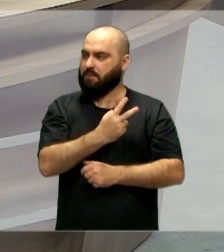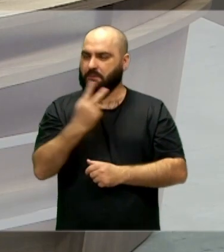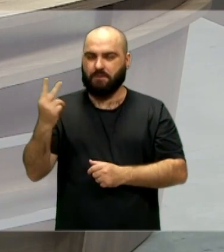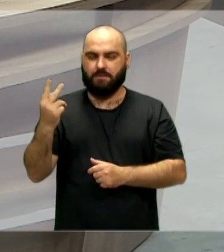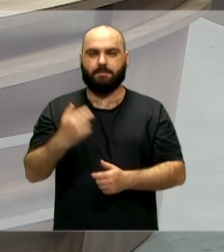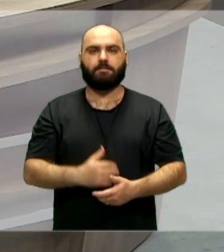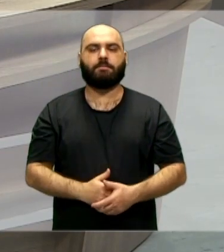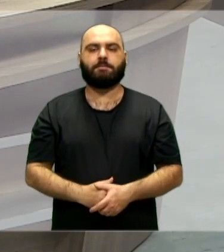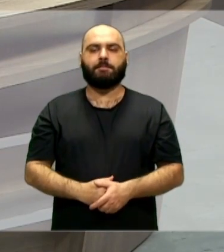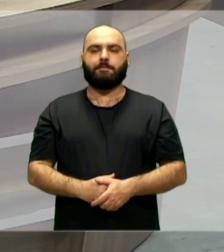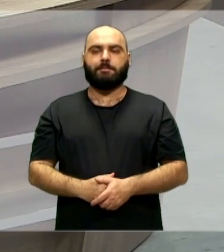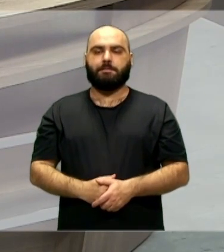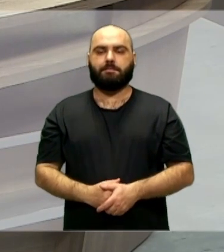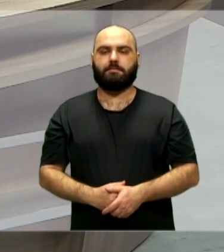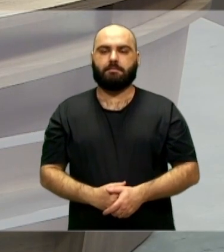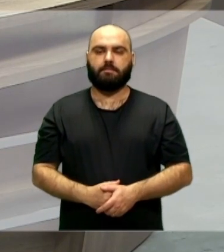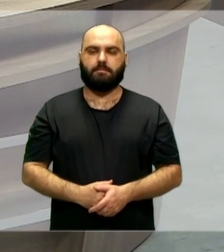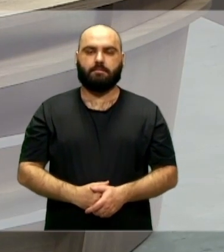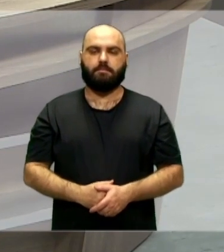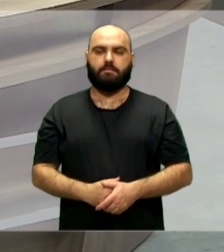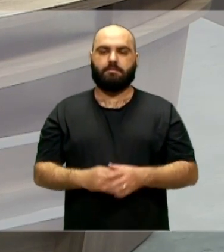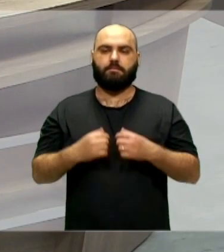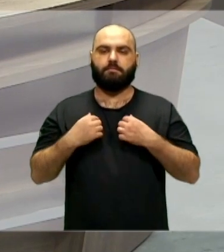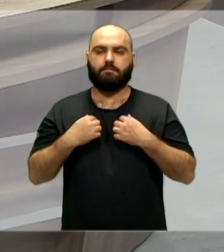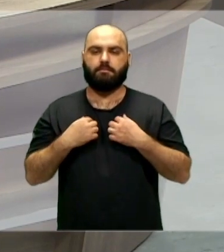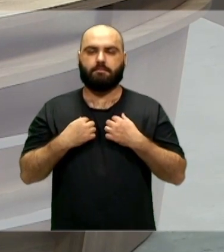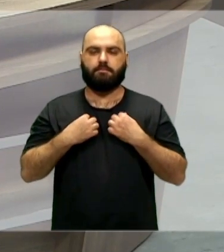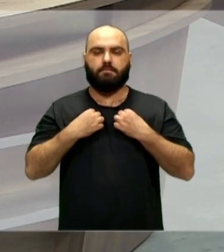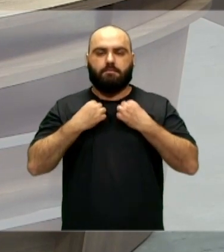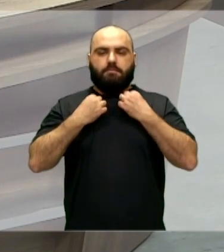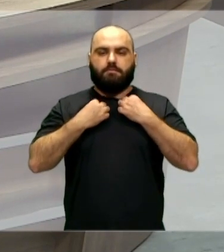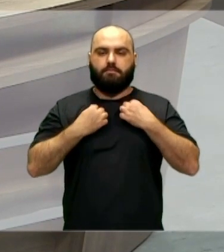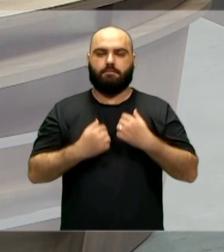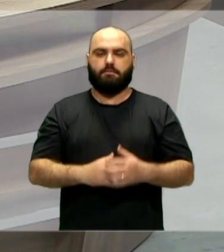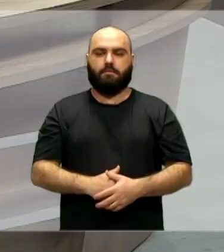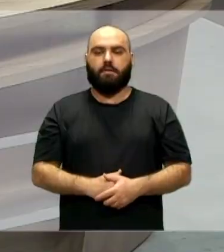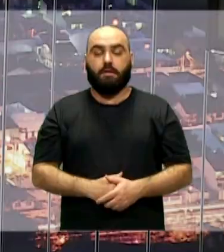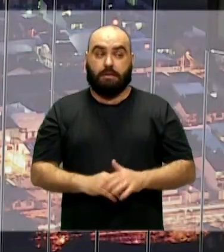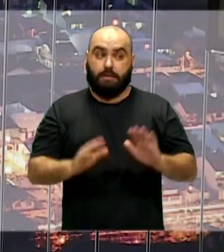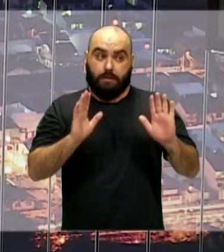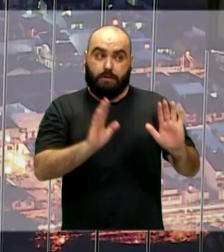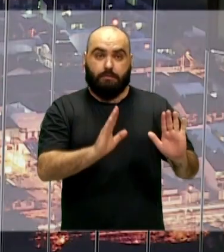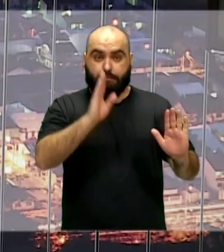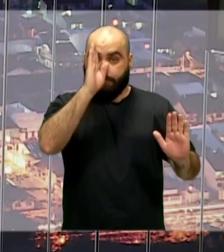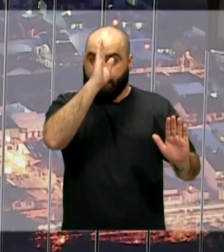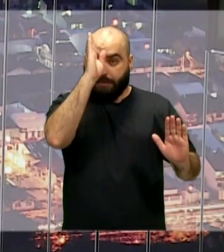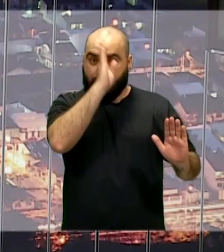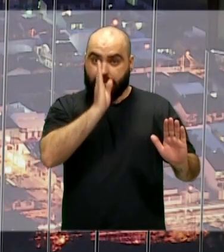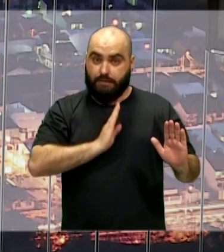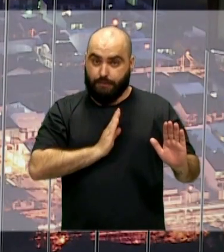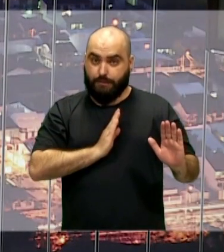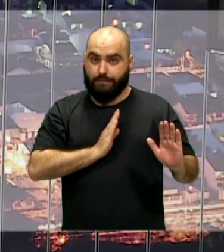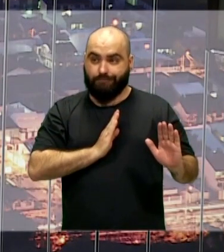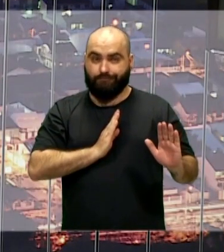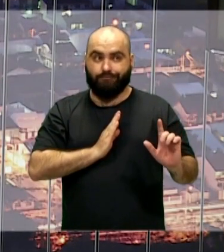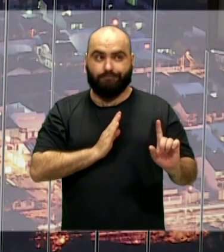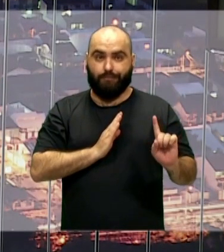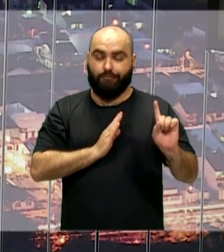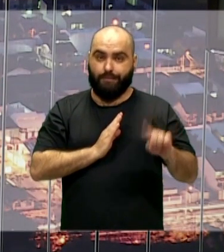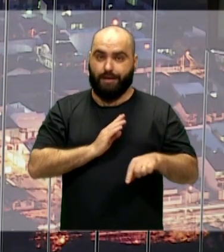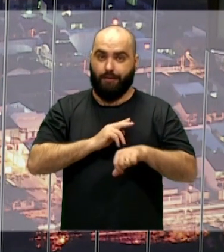Gente, a gente sabe que, infelizmente, né, o Brasil continua sendo